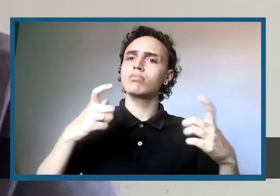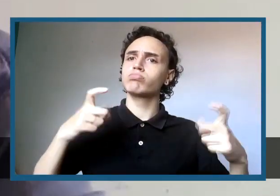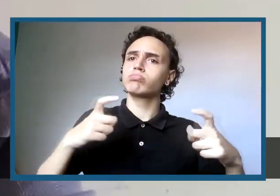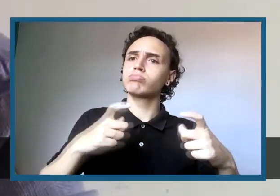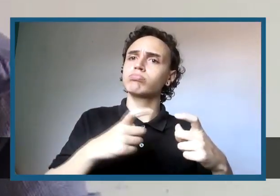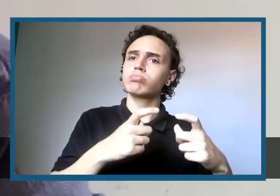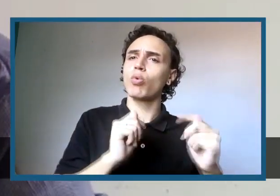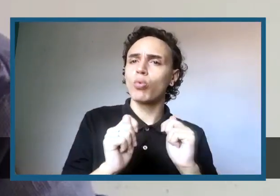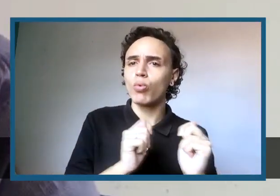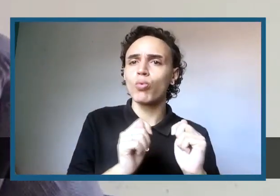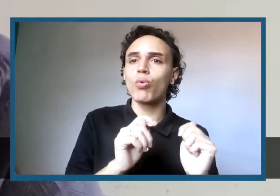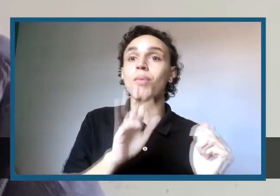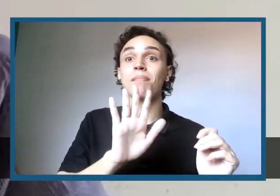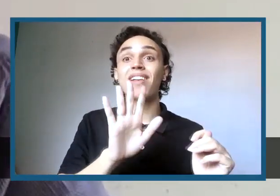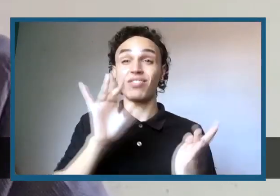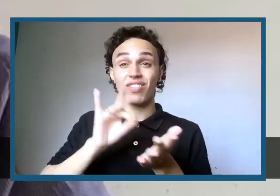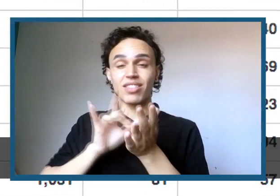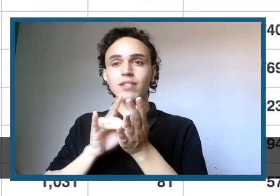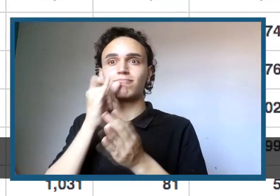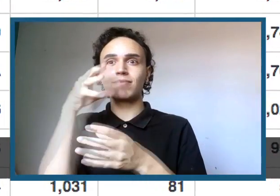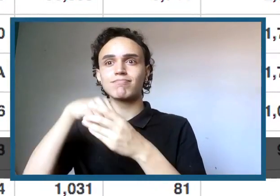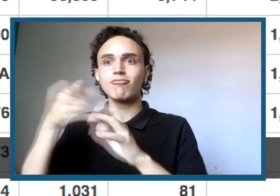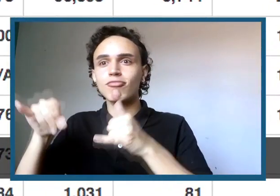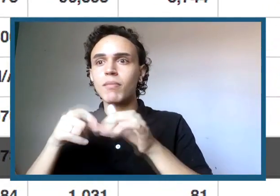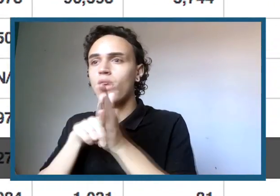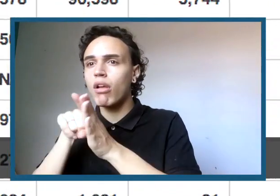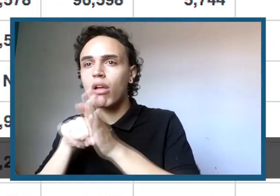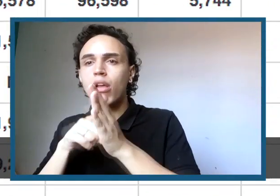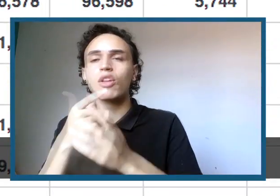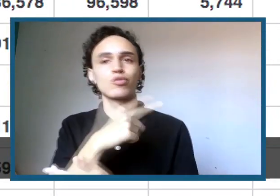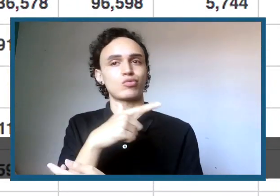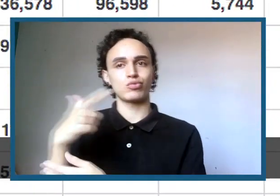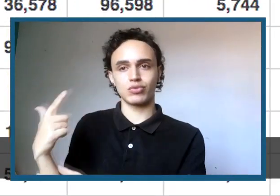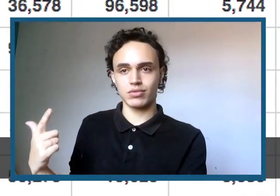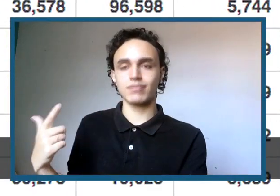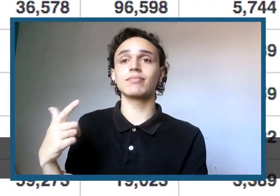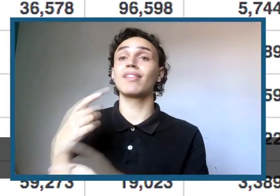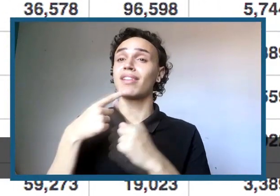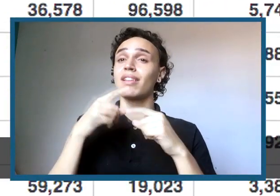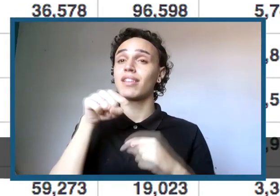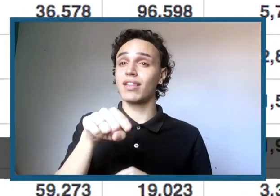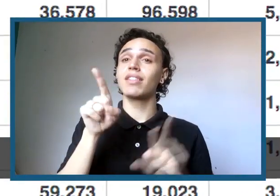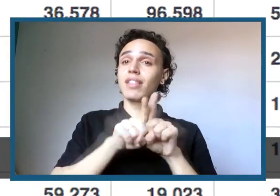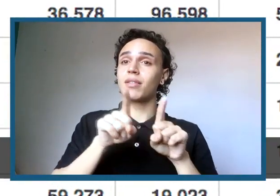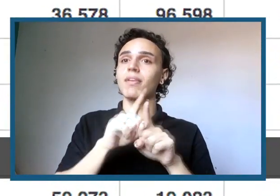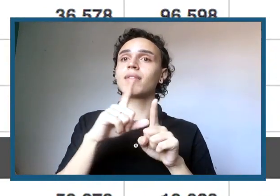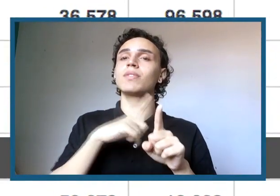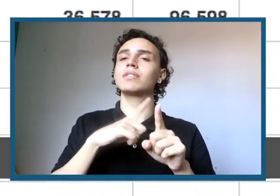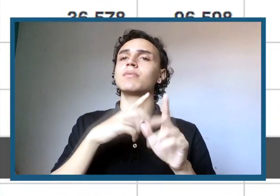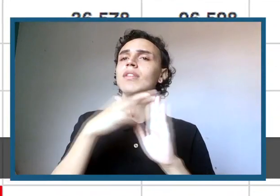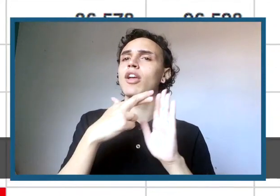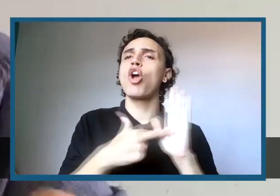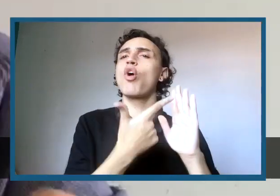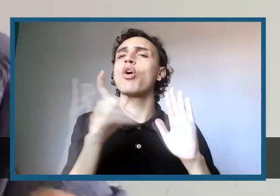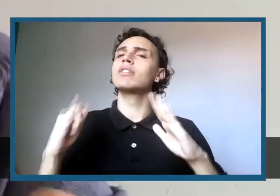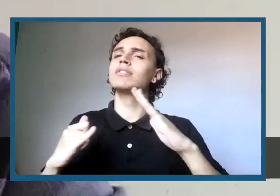agora recomenda, sim, o uso de máscaras caseiras, justamente porque a doença começou a ter esse tamanho nos